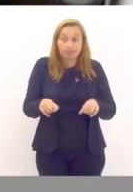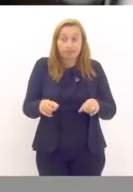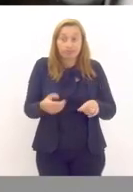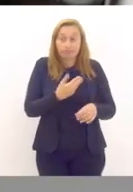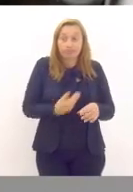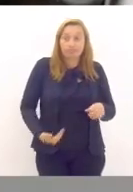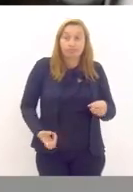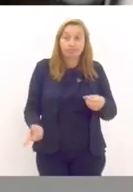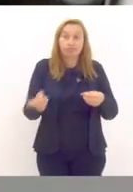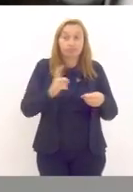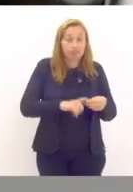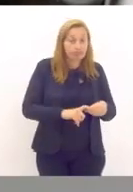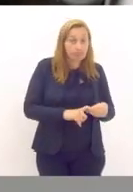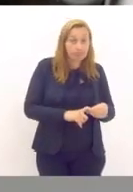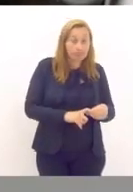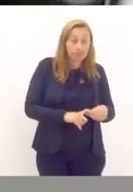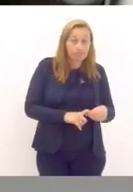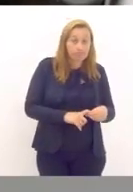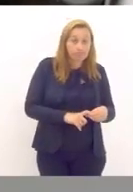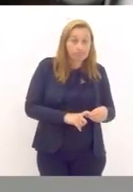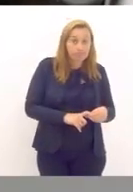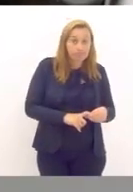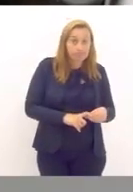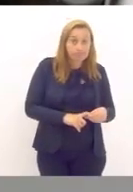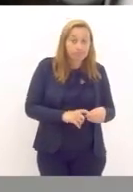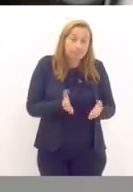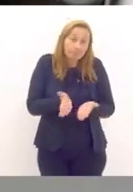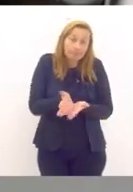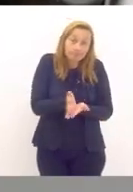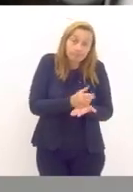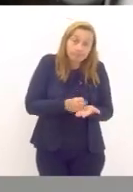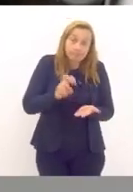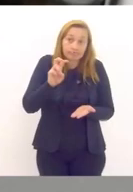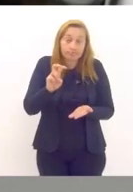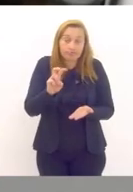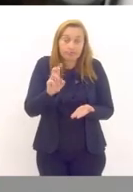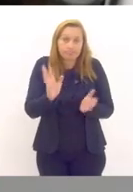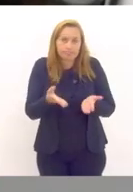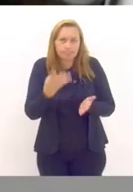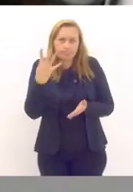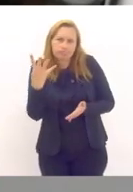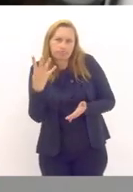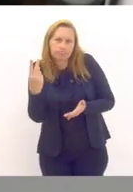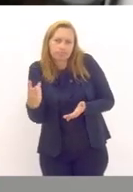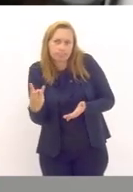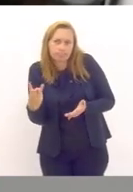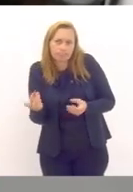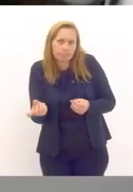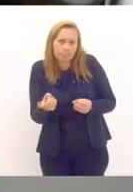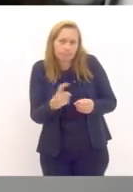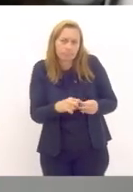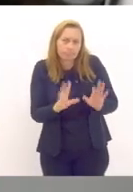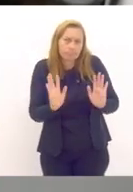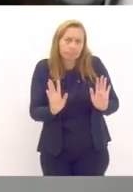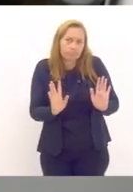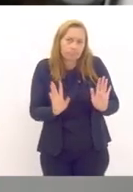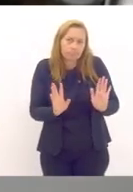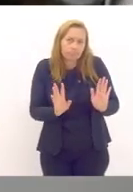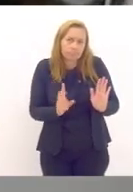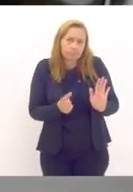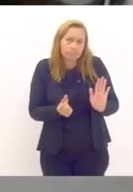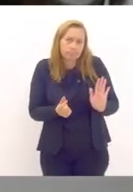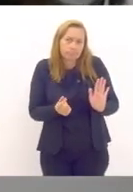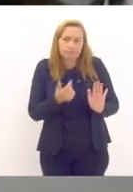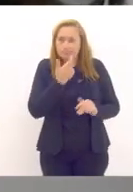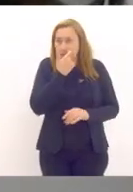se aumentou a isenção, se a gente, ao invés de arrecadar 5, arrecadar 4, 3... Este valor, e também...